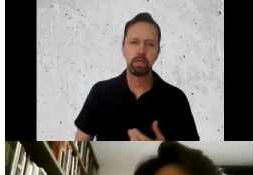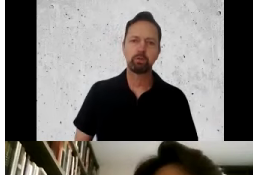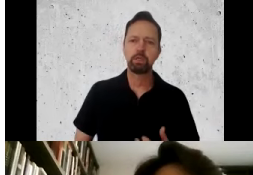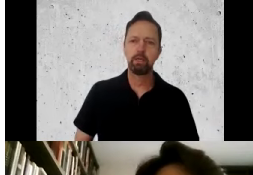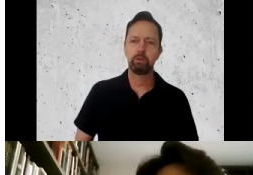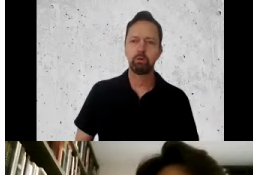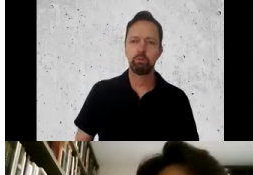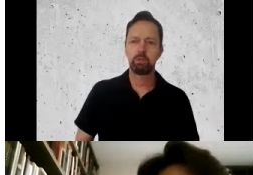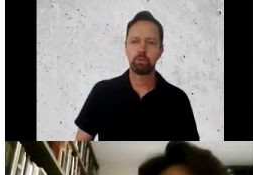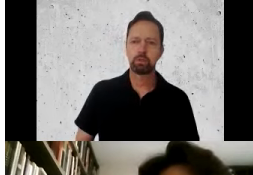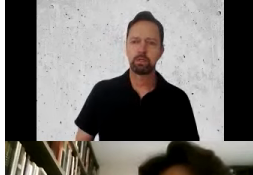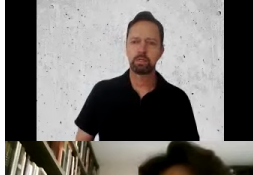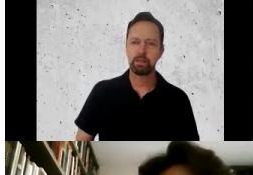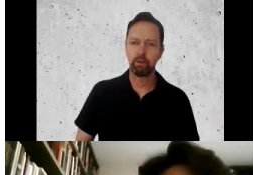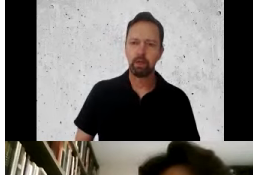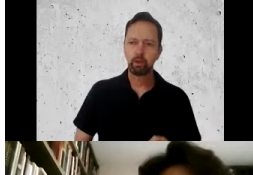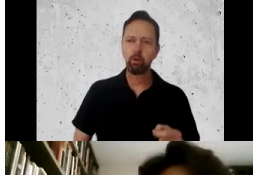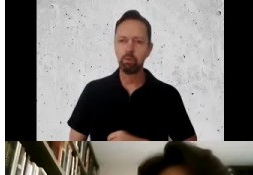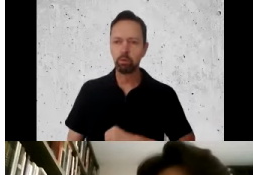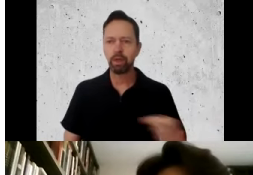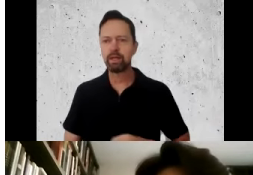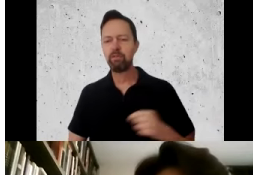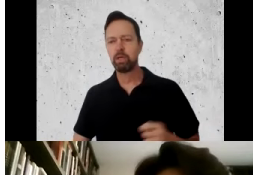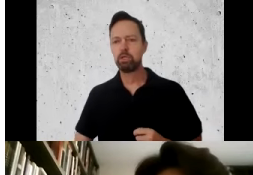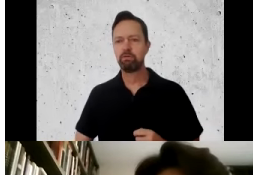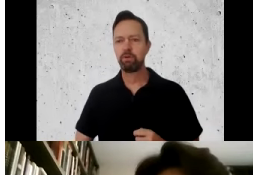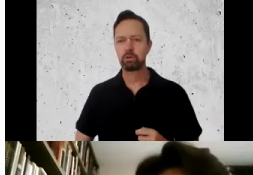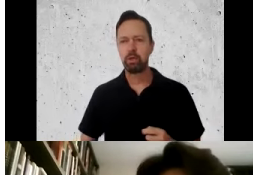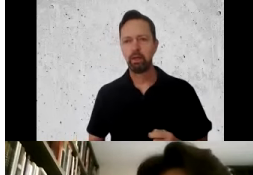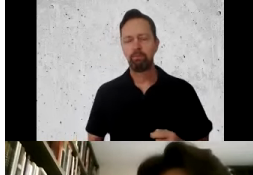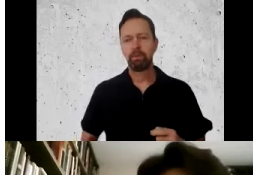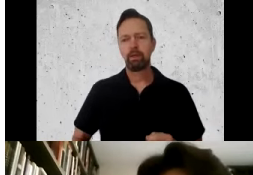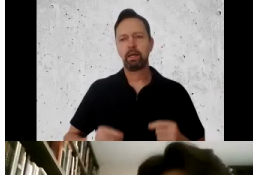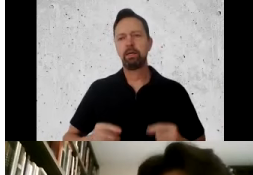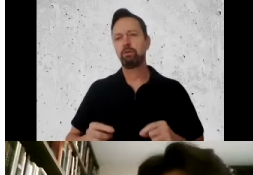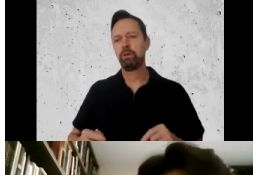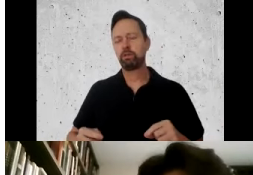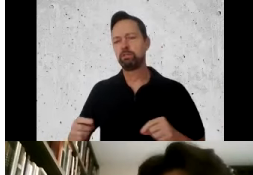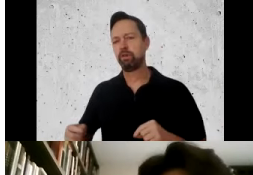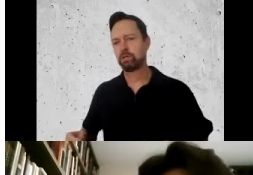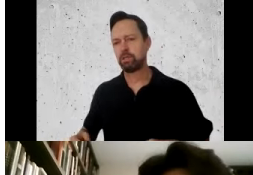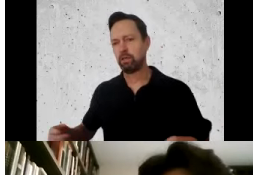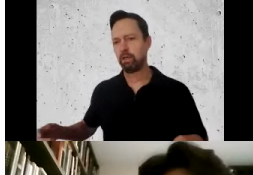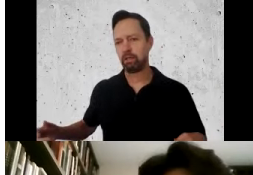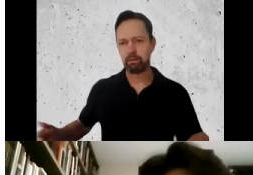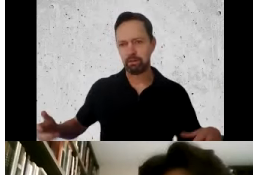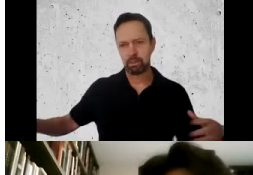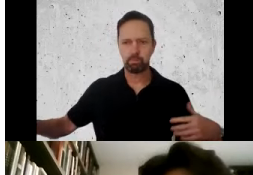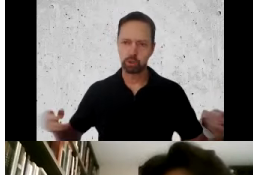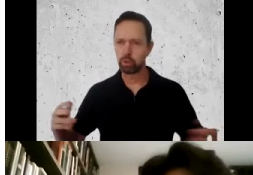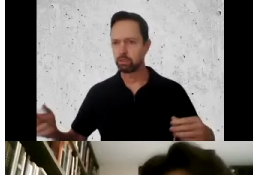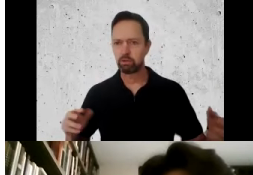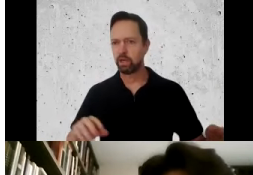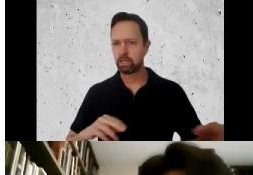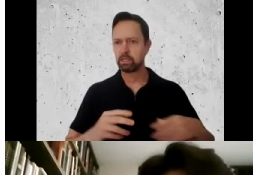principal resultado de economia de custos de transação, que o mundo é incrivelmente diverso. Aqui eu não estou falando diverso assim,